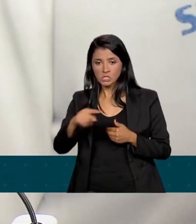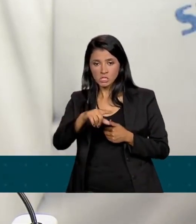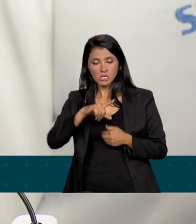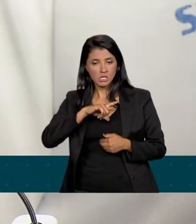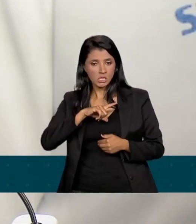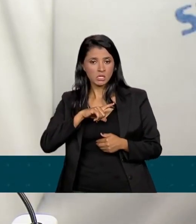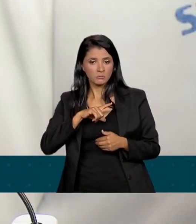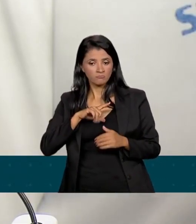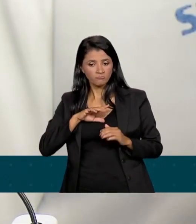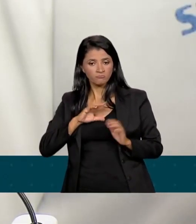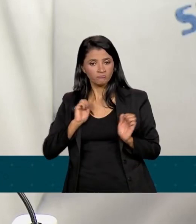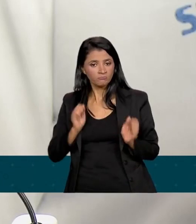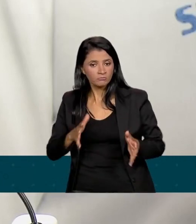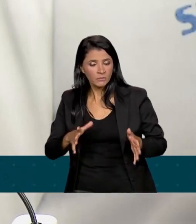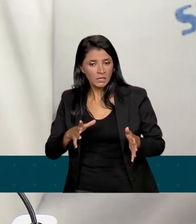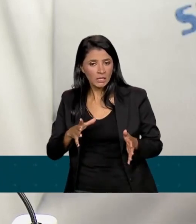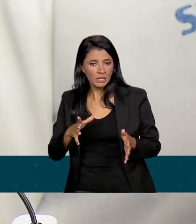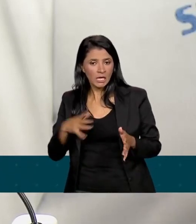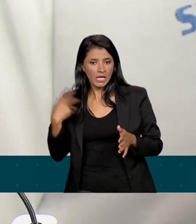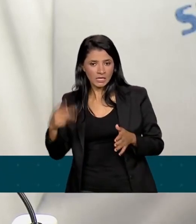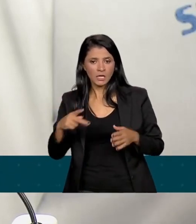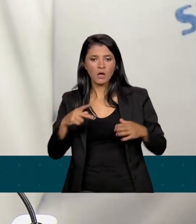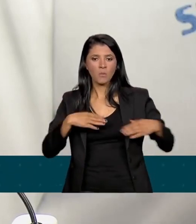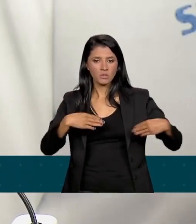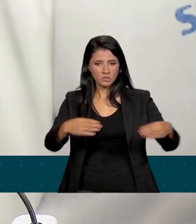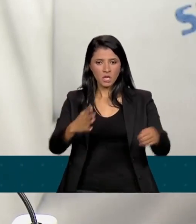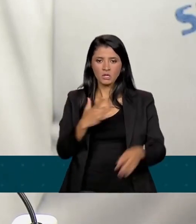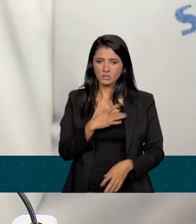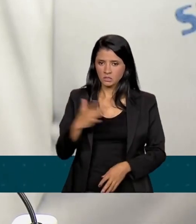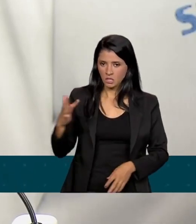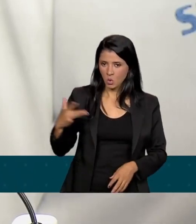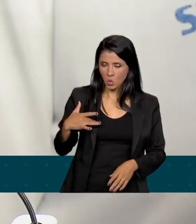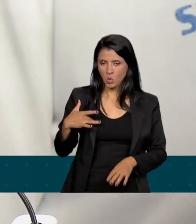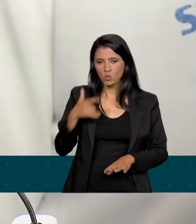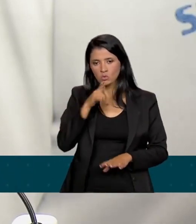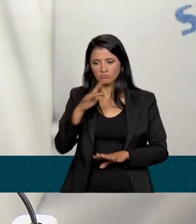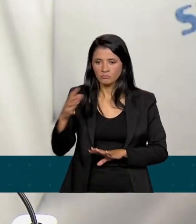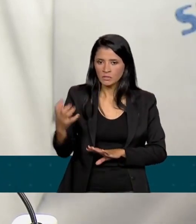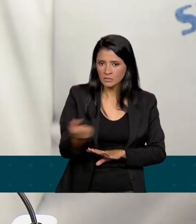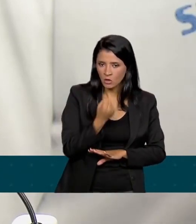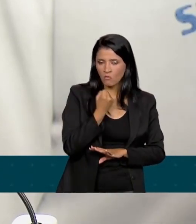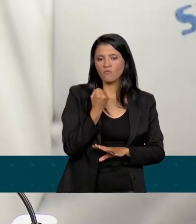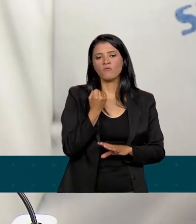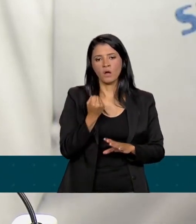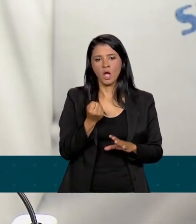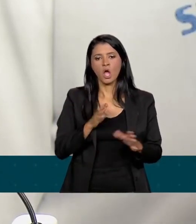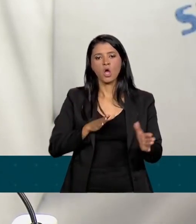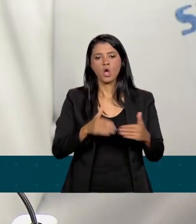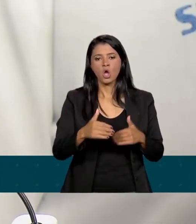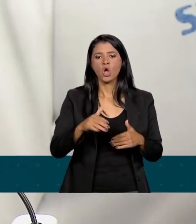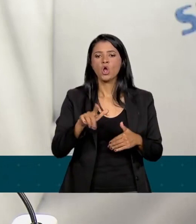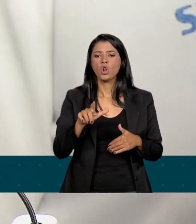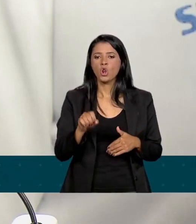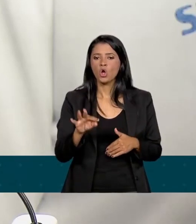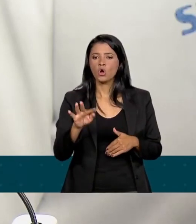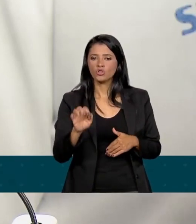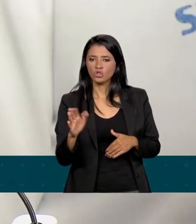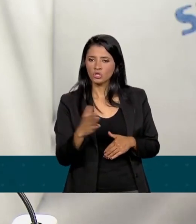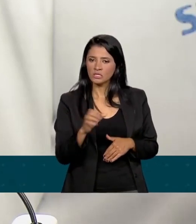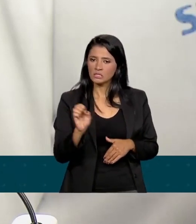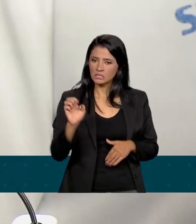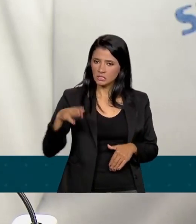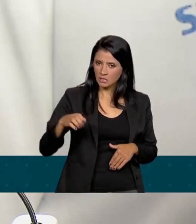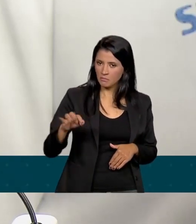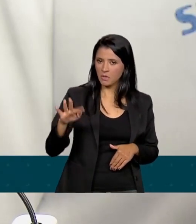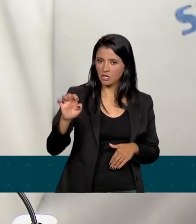dessa atuação do Ministério da Saúde, salvar o lote semente. Lote semente é como chamamos a